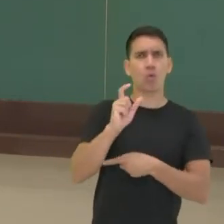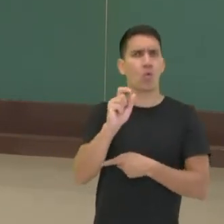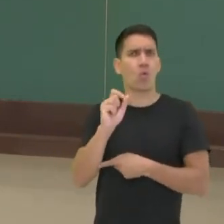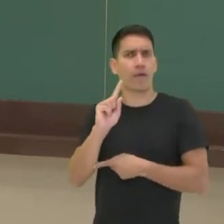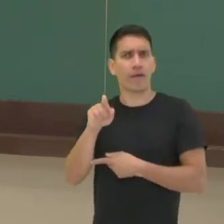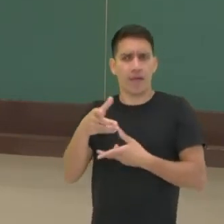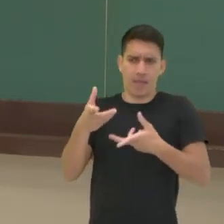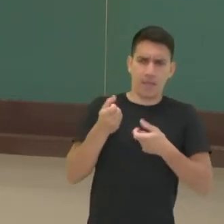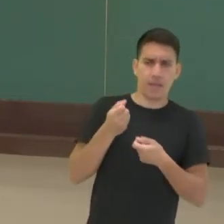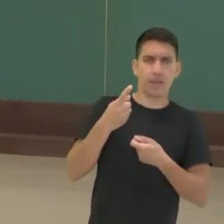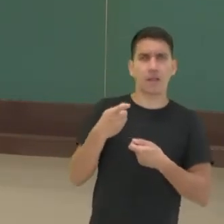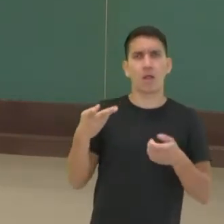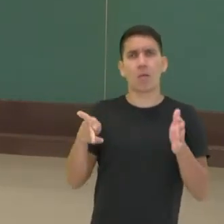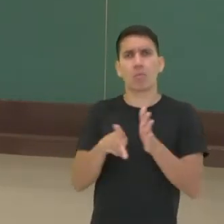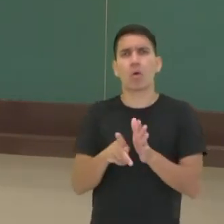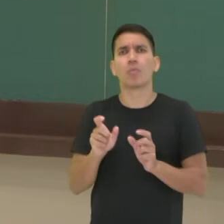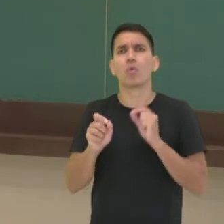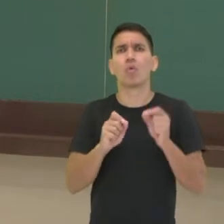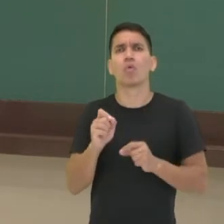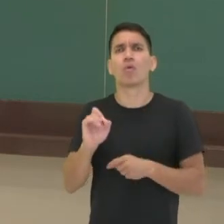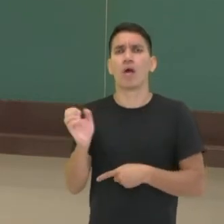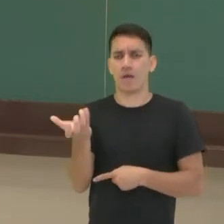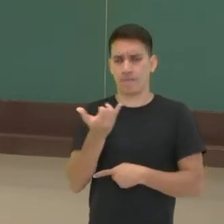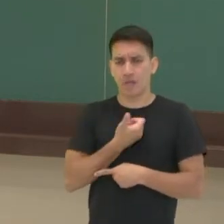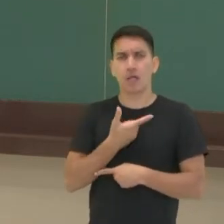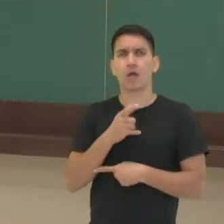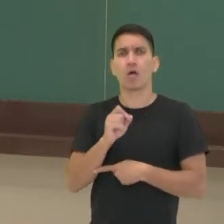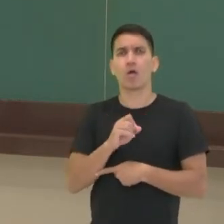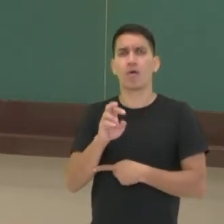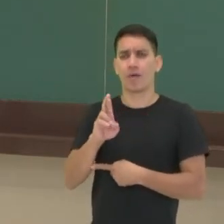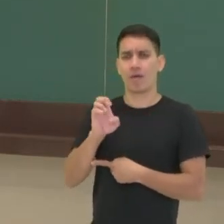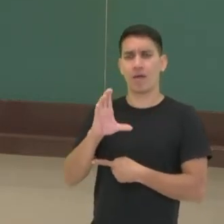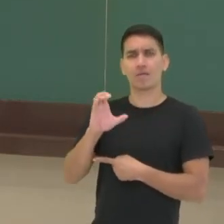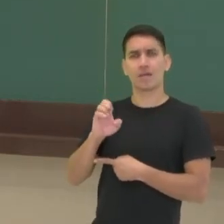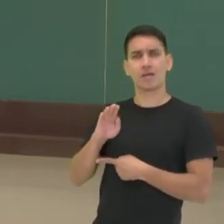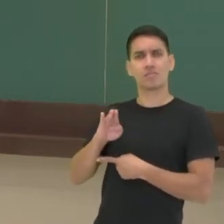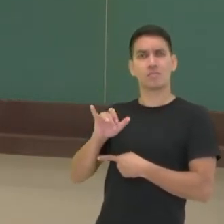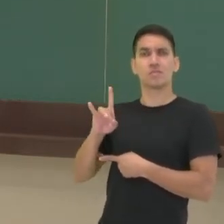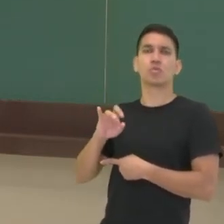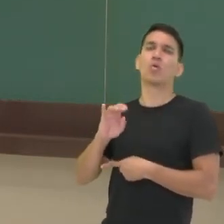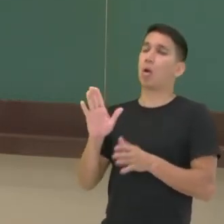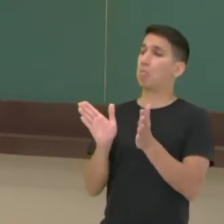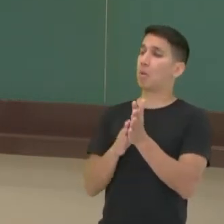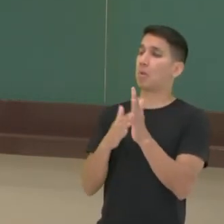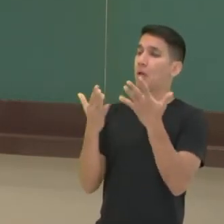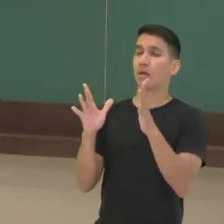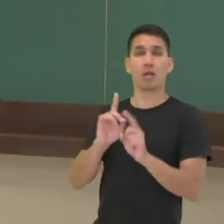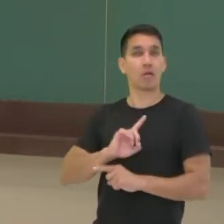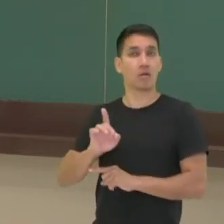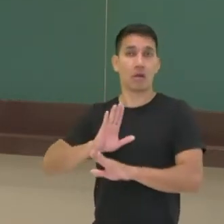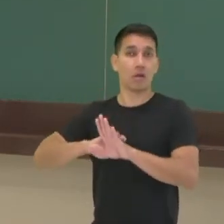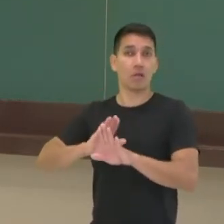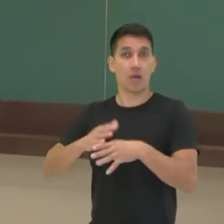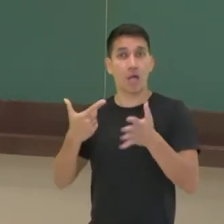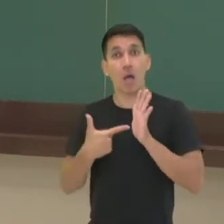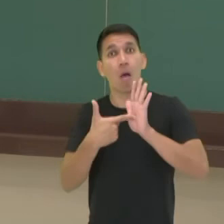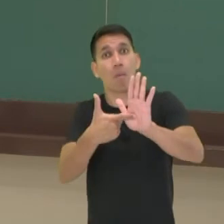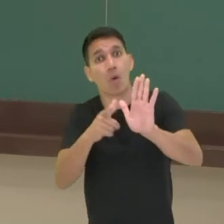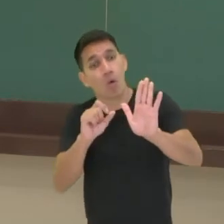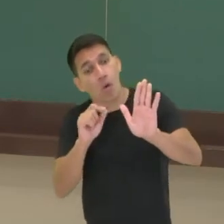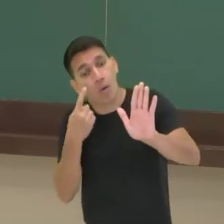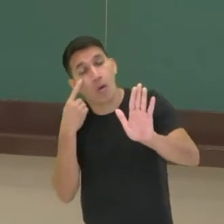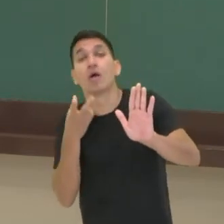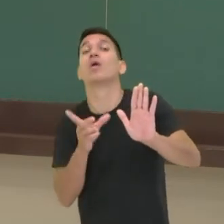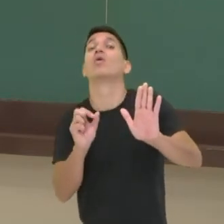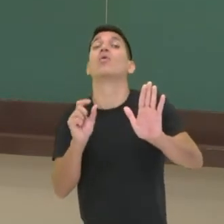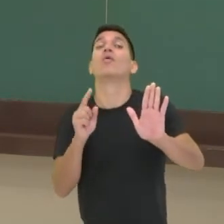recebido? A empresa manda um recebido para a pessoa lá, ganhou, parabéns. Ganhou. Não, ela quer que mostre aquele recebido.